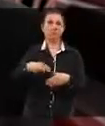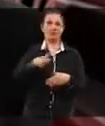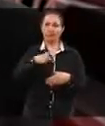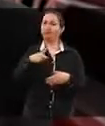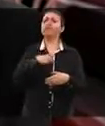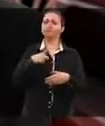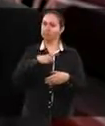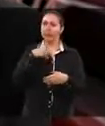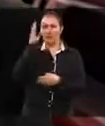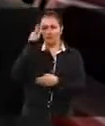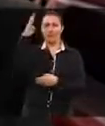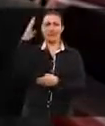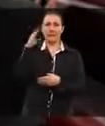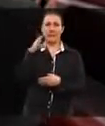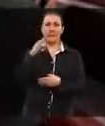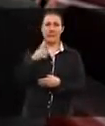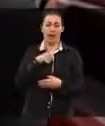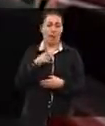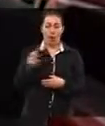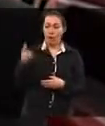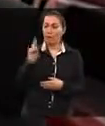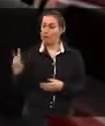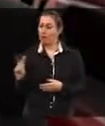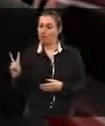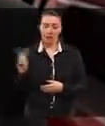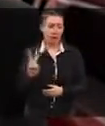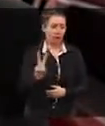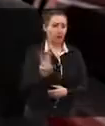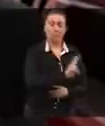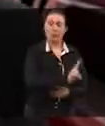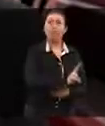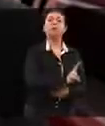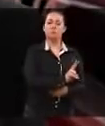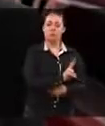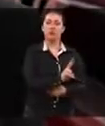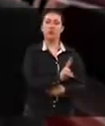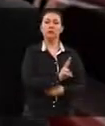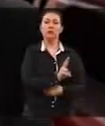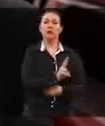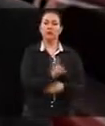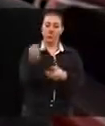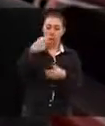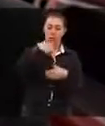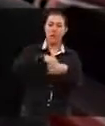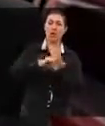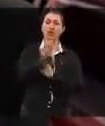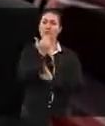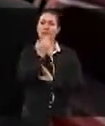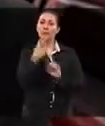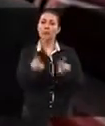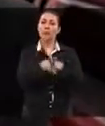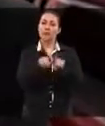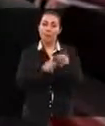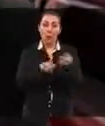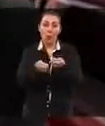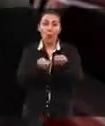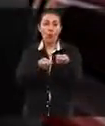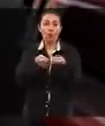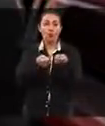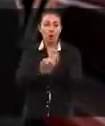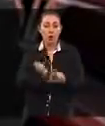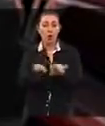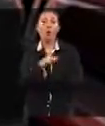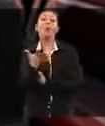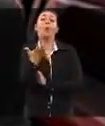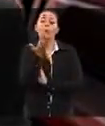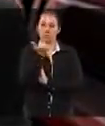o quê? Ela preconiza a abundância de nutrientes, de alimentos saudáveis e, obviamente, um controle